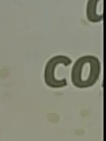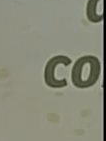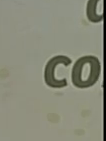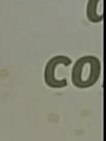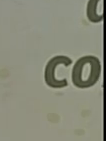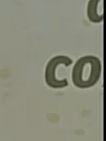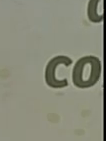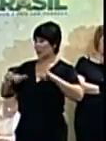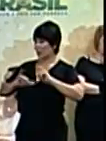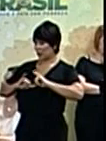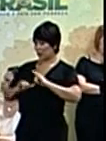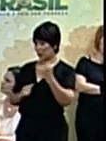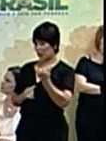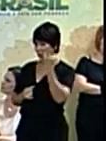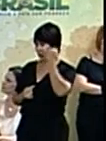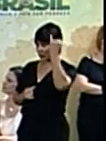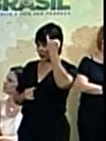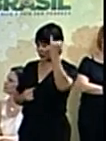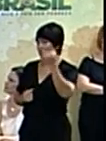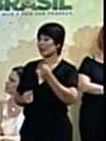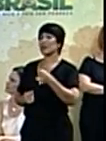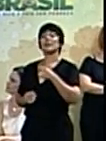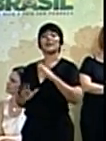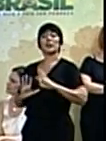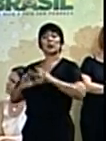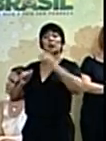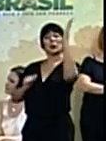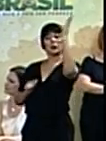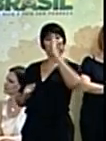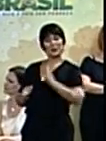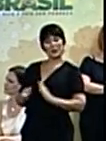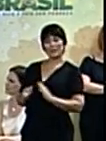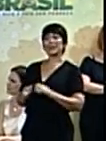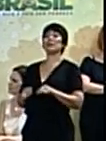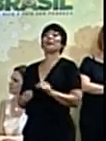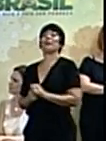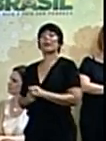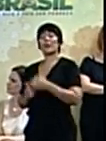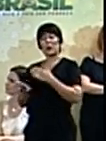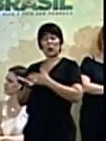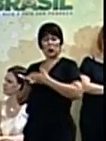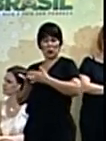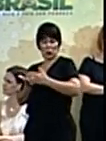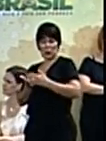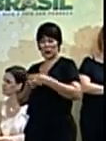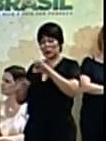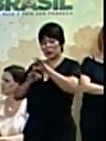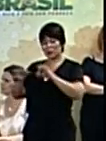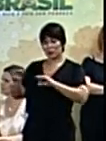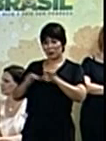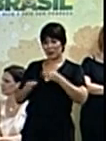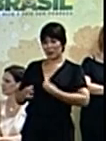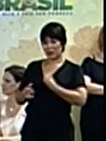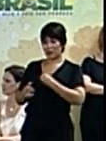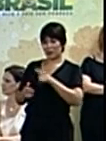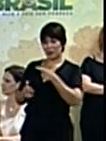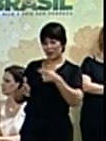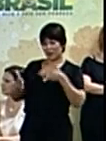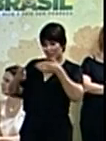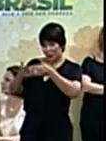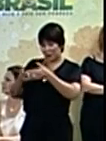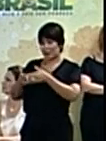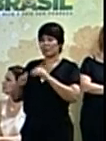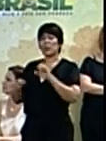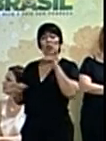importante do Viver Sem Limites que nós fazemos hoje em todo o Brasil presidenta é que quando começou a Viver Sem Limites em 2011 apenas